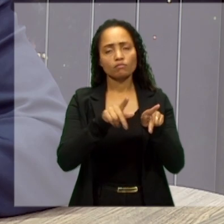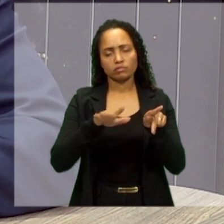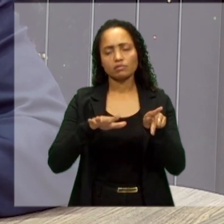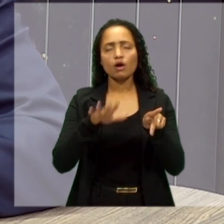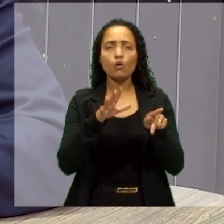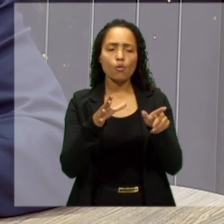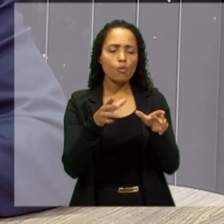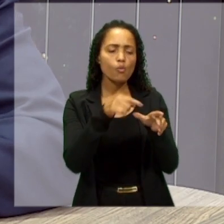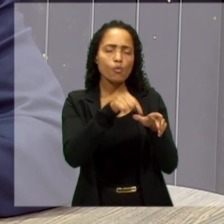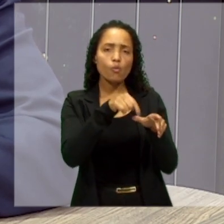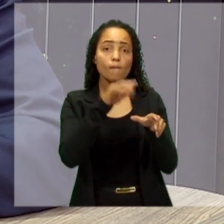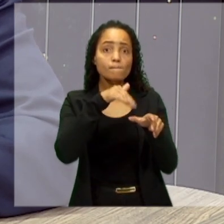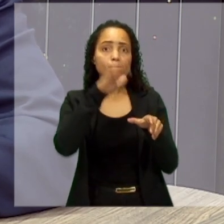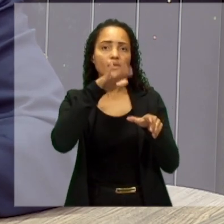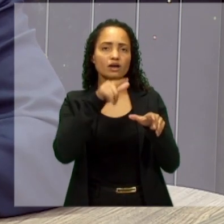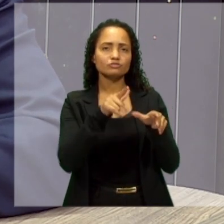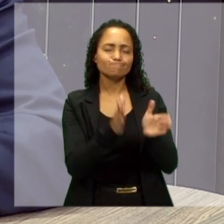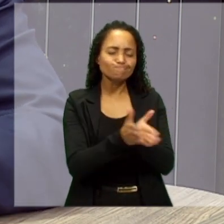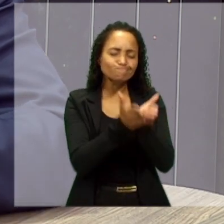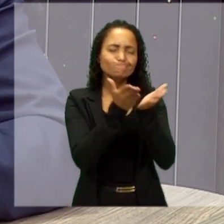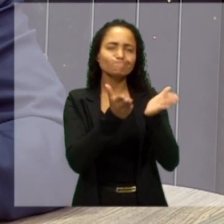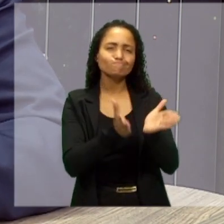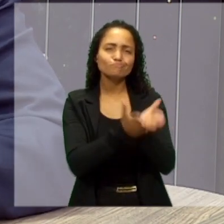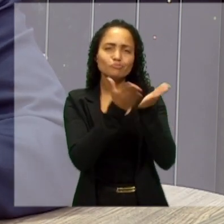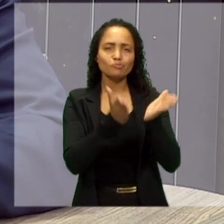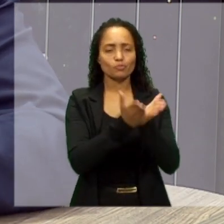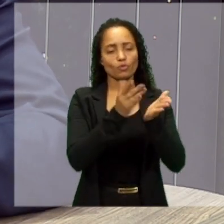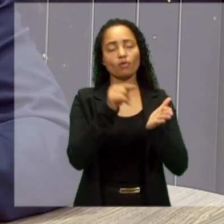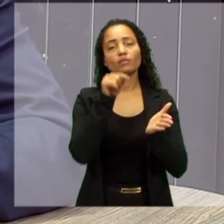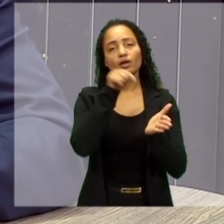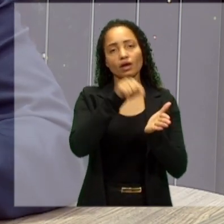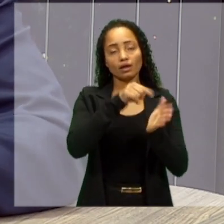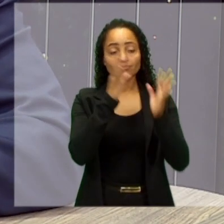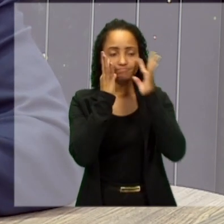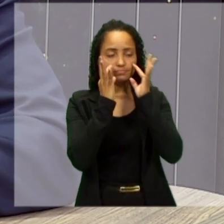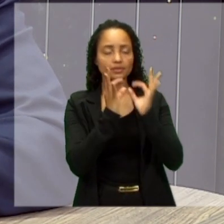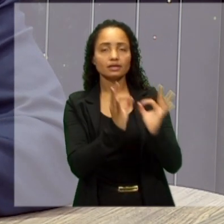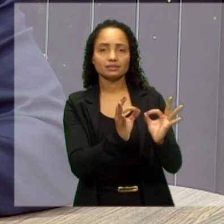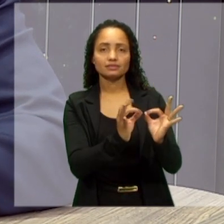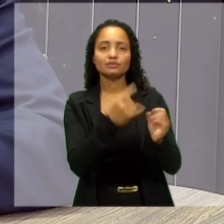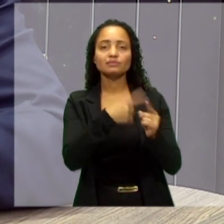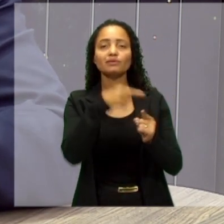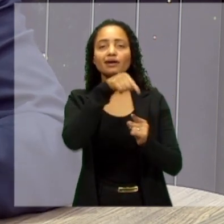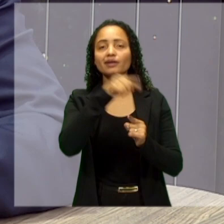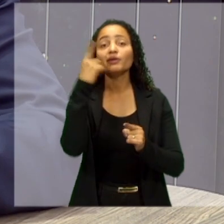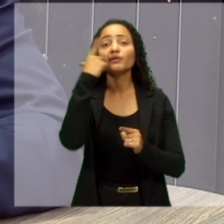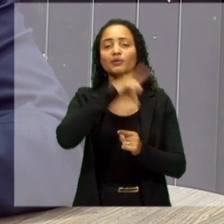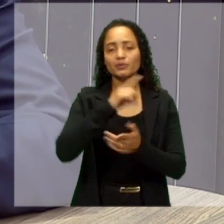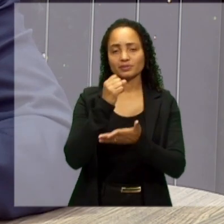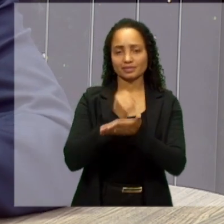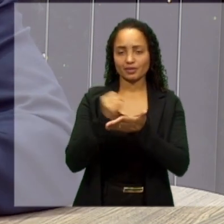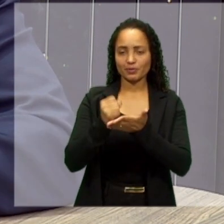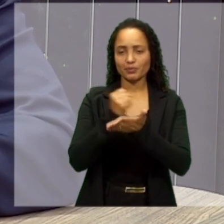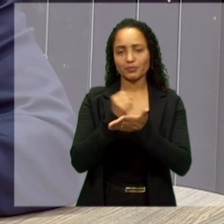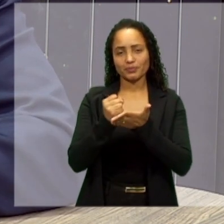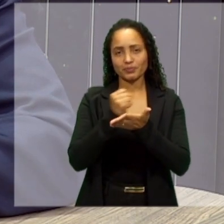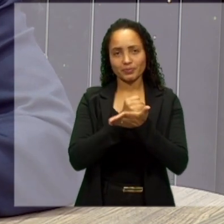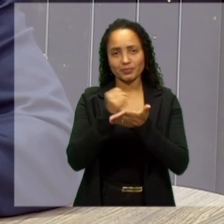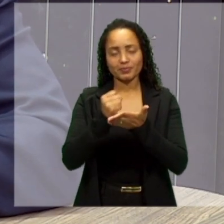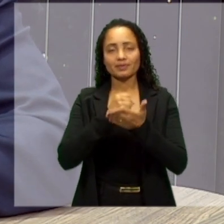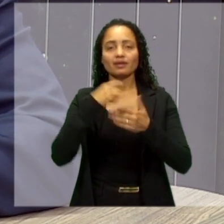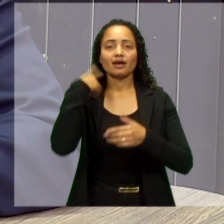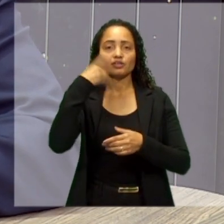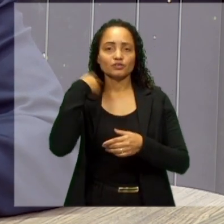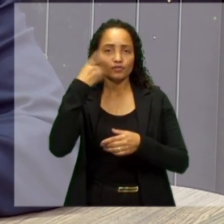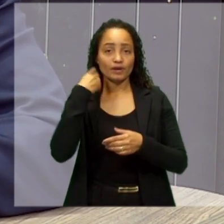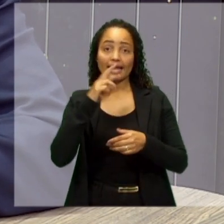que tem menos recurso, se presume que não vai ter acesso, porque não vai conseguir contratar um advogado. mas, como eu disse, ele não é fixo, ele é